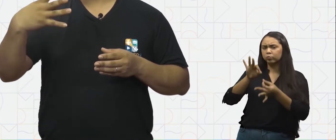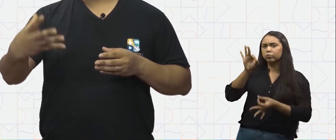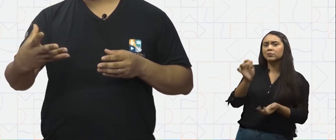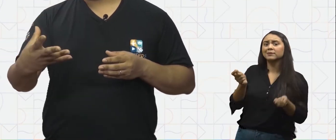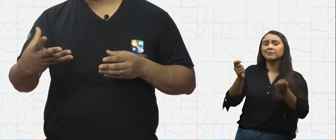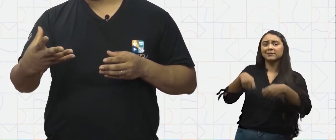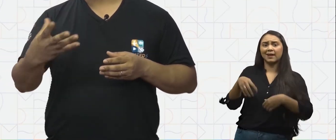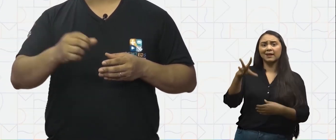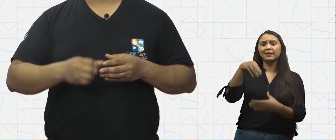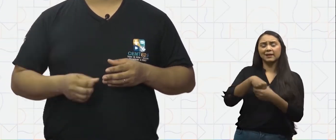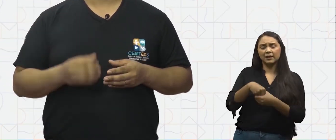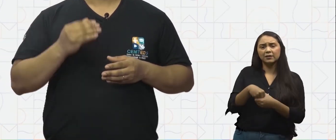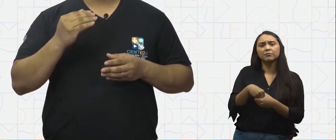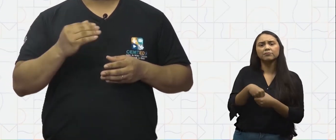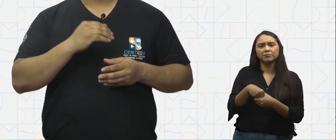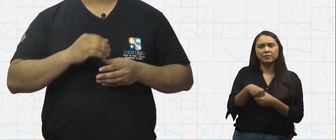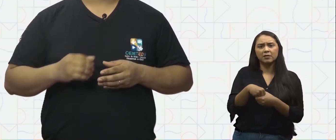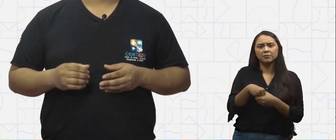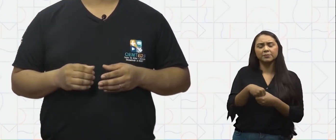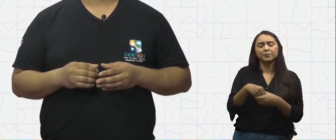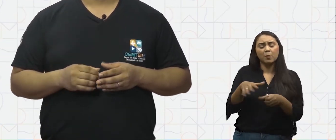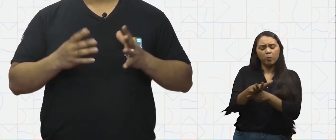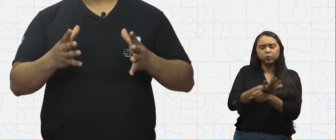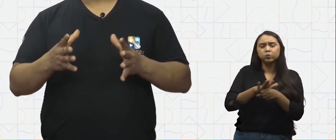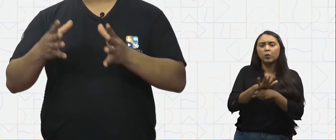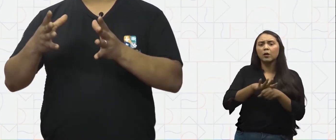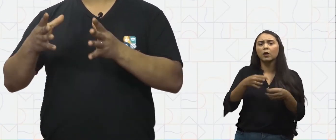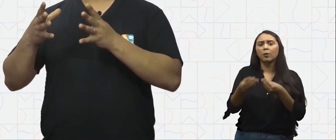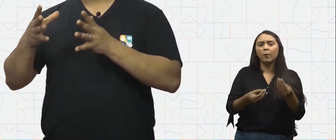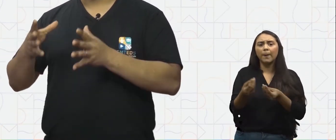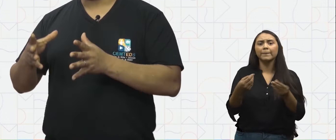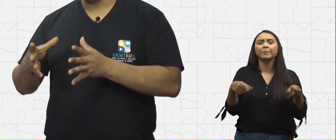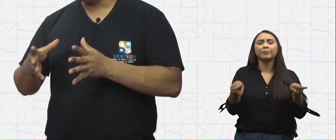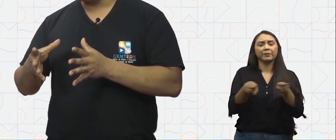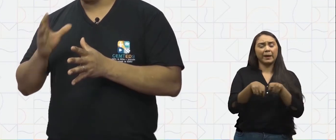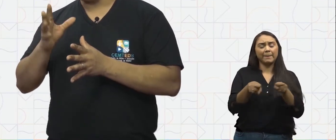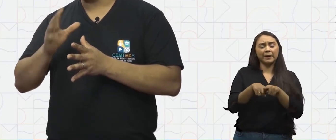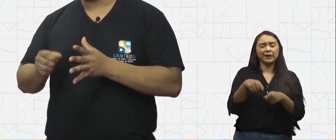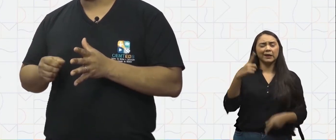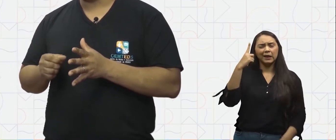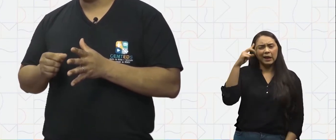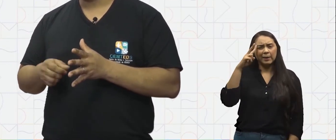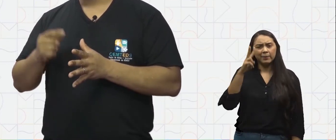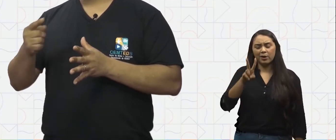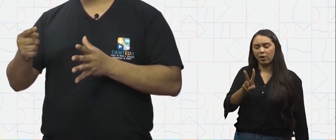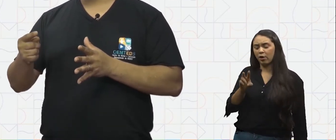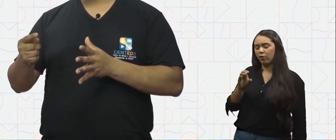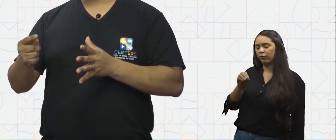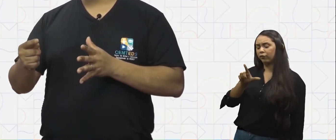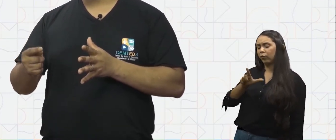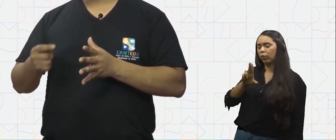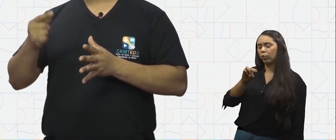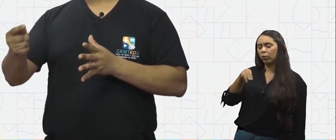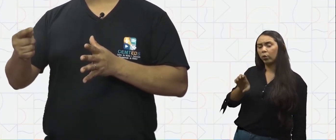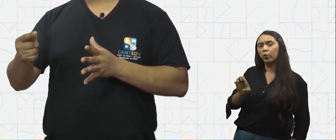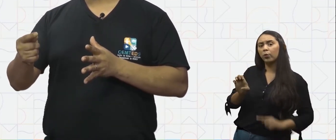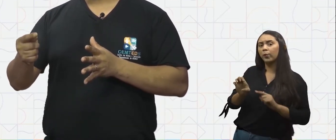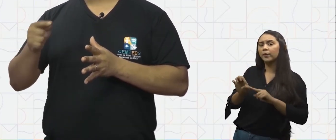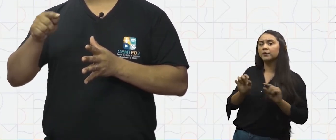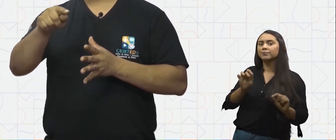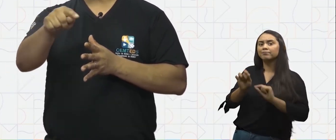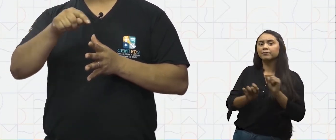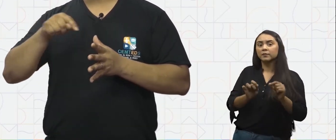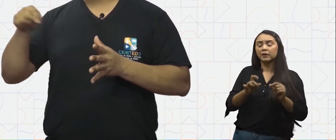um recipiente é capaz de suportar. Quanto ao volume, preste bem atenção, vimos que é o